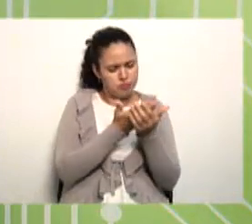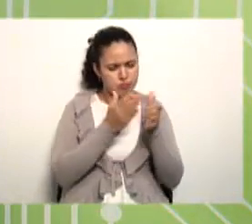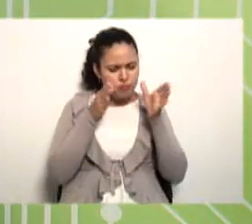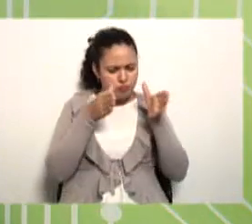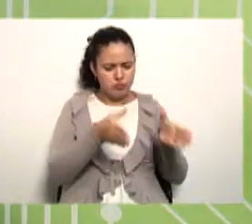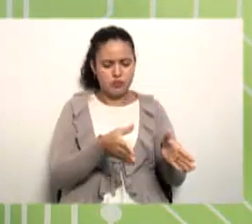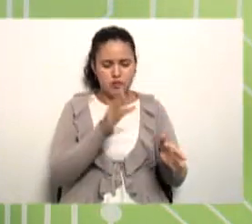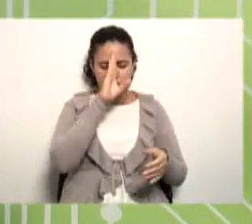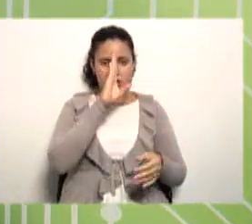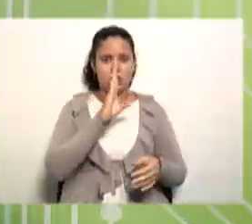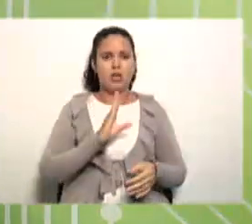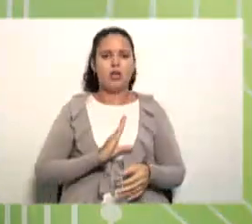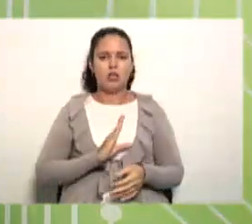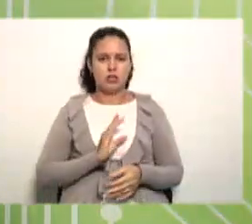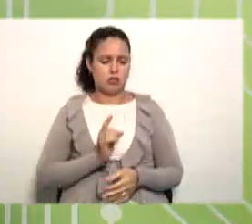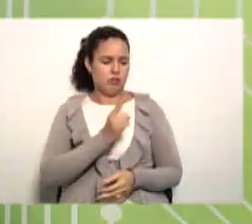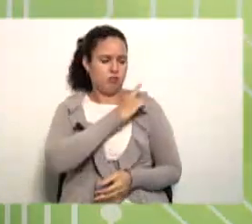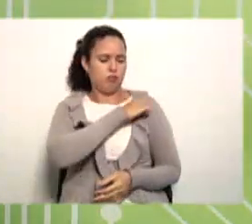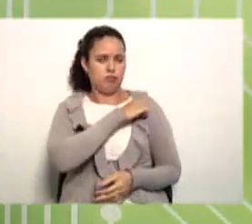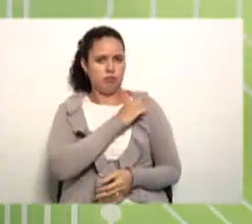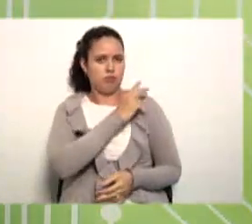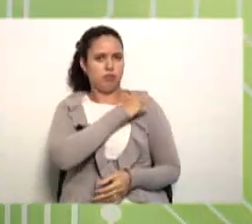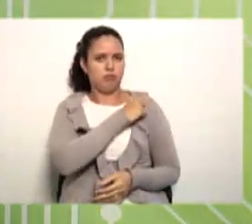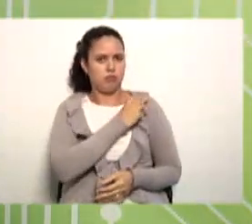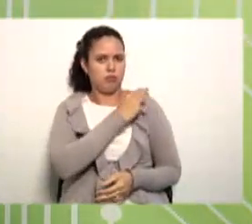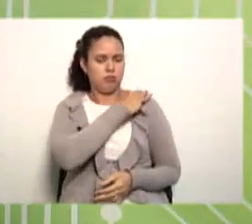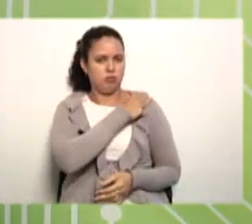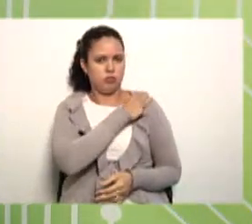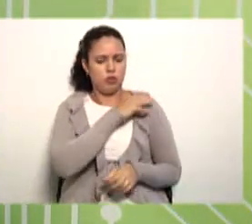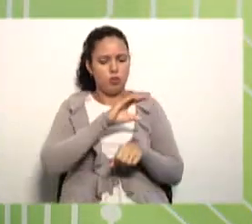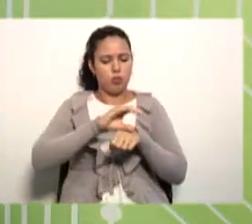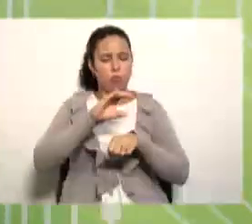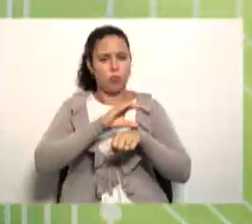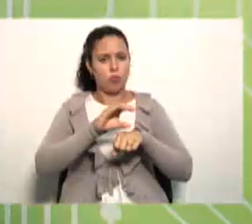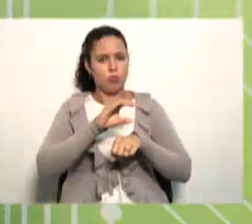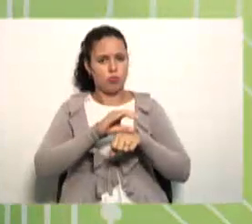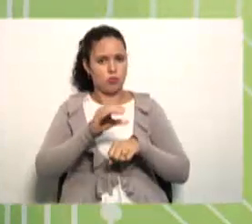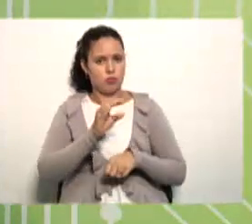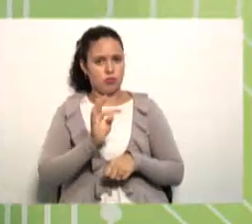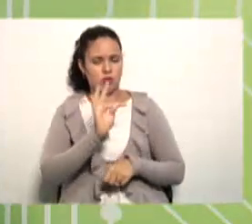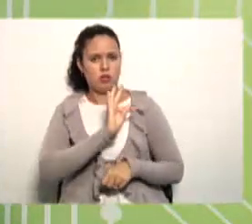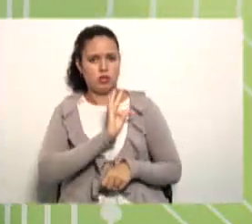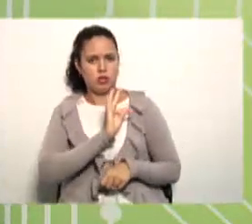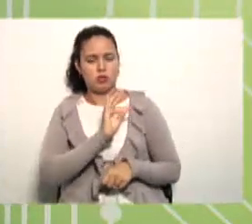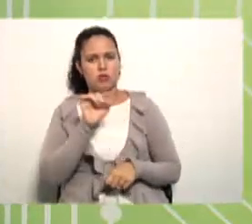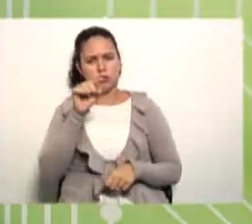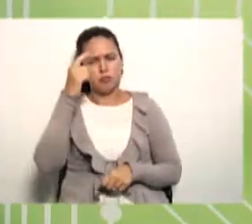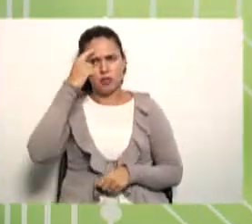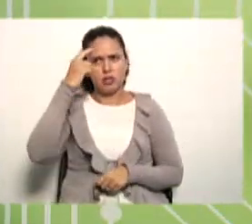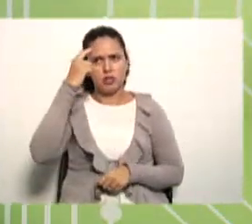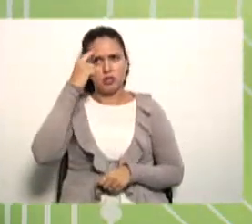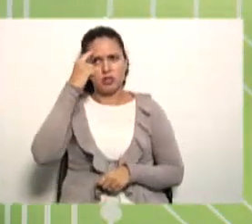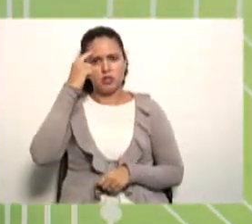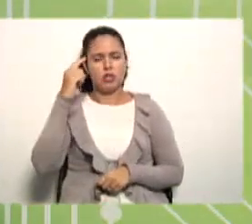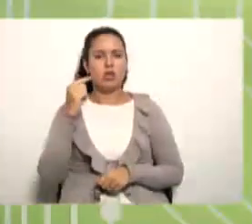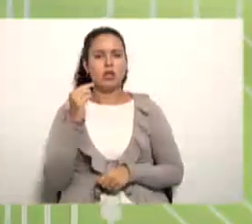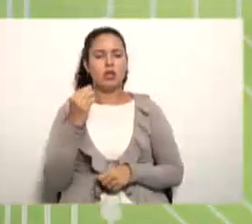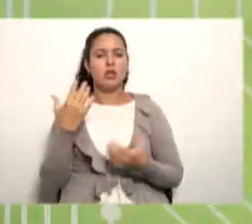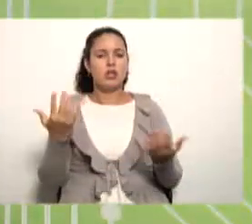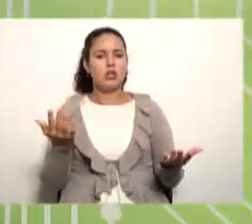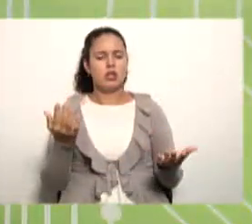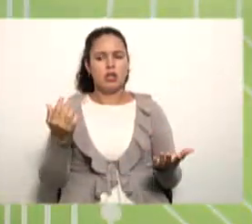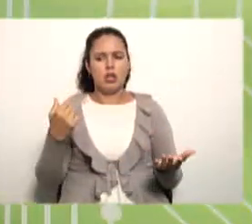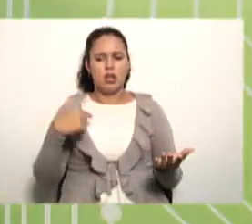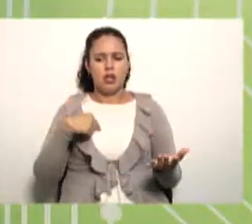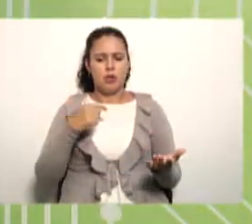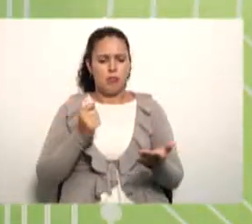pode fazer um segundo grau grátis, você pode fazer um curso técnico gratuito. Então, você pode imaginar que isso não tem custo, o que não é